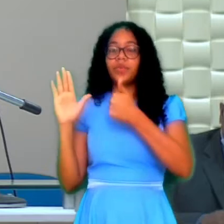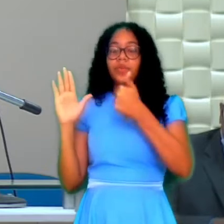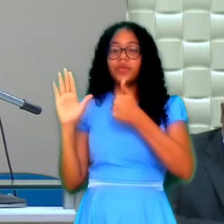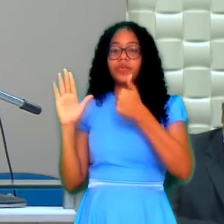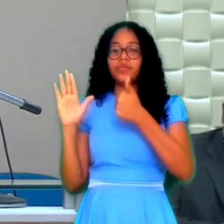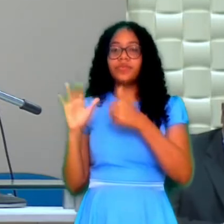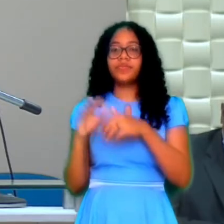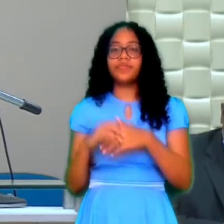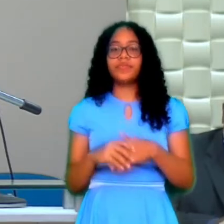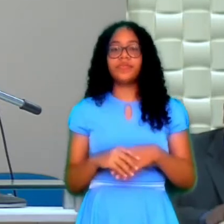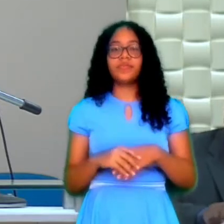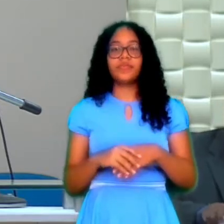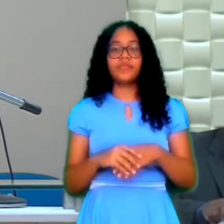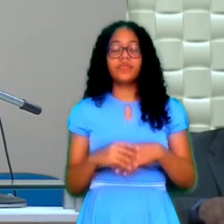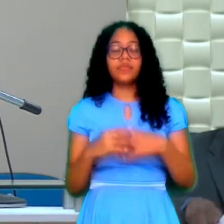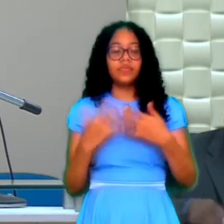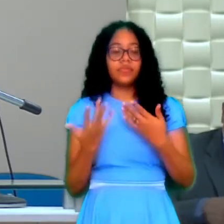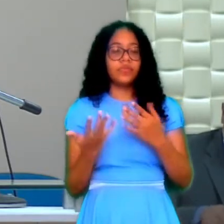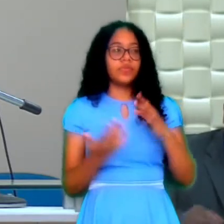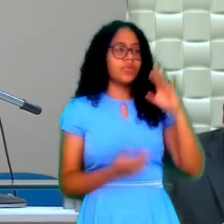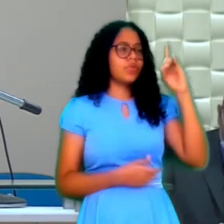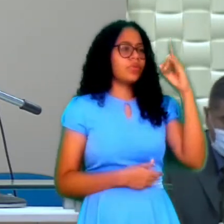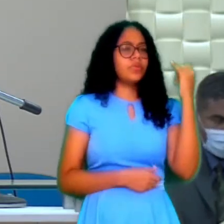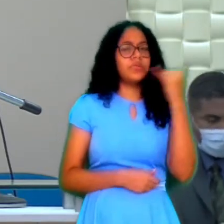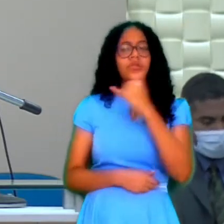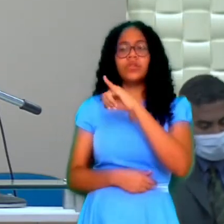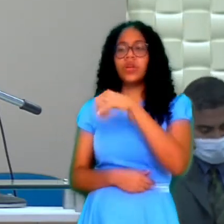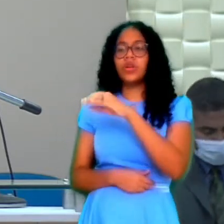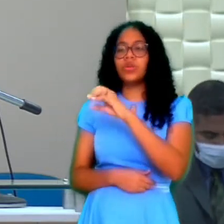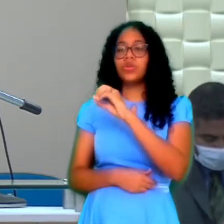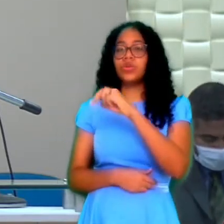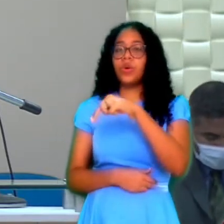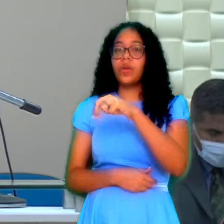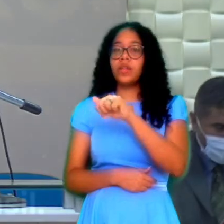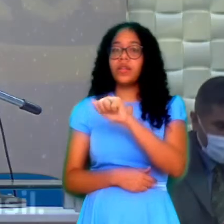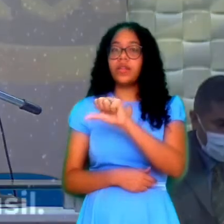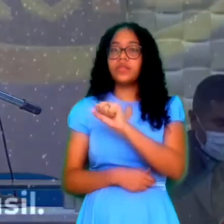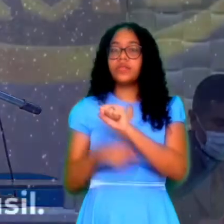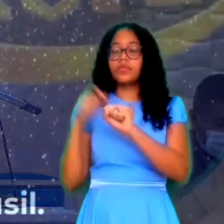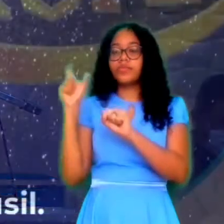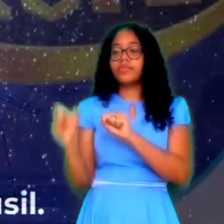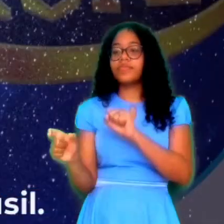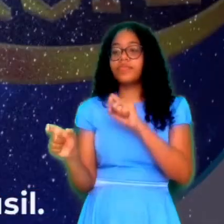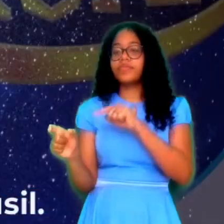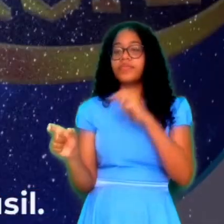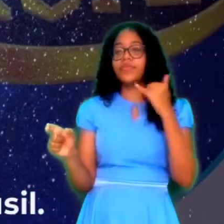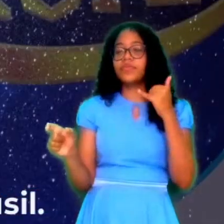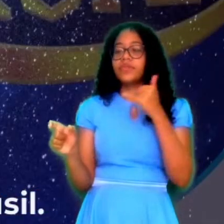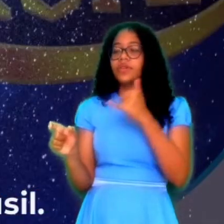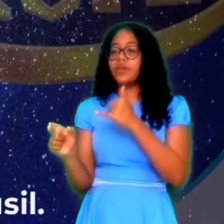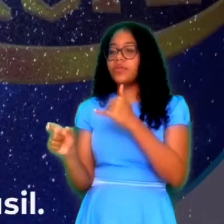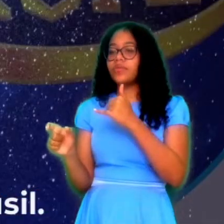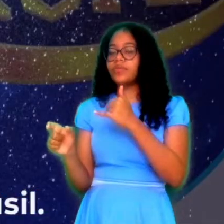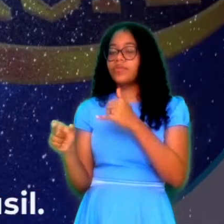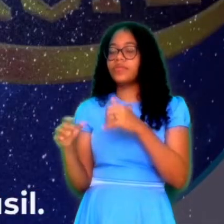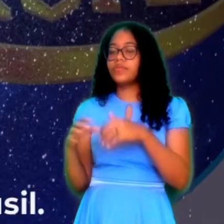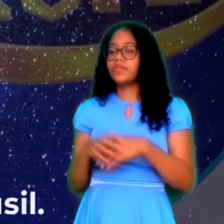Veio a palavra do Senhor a Jonas, filho de Amitai, dizendo: